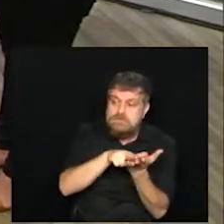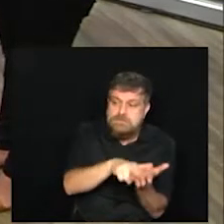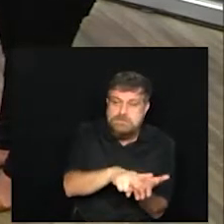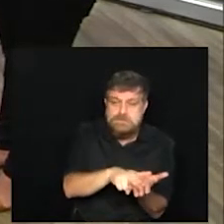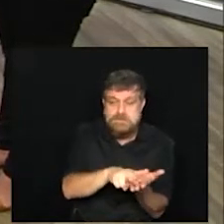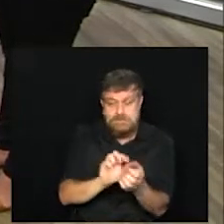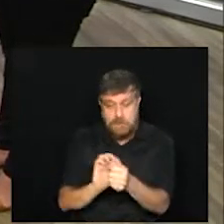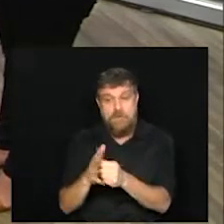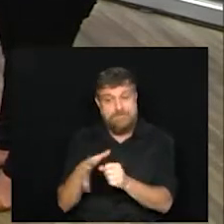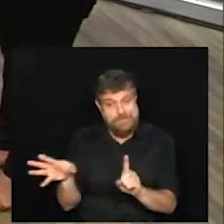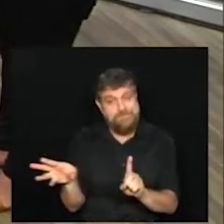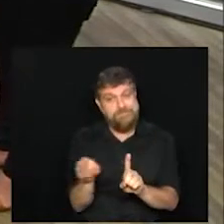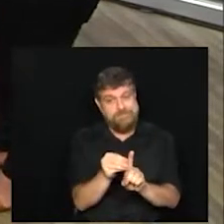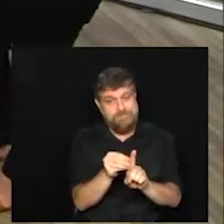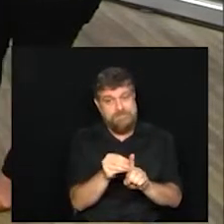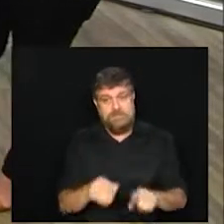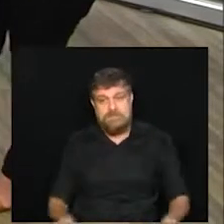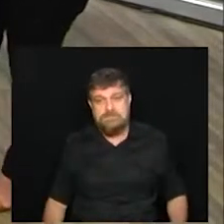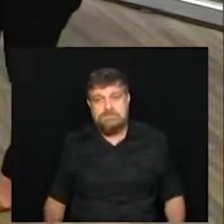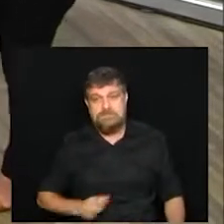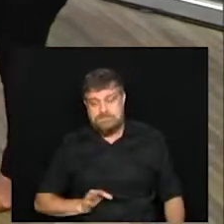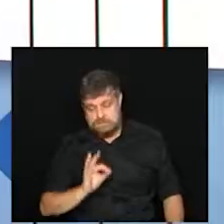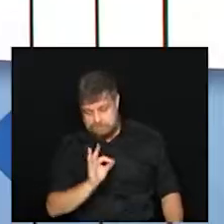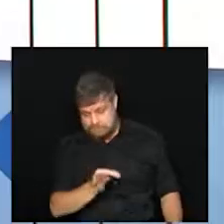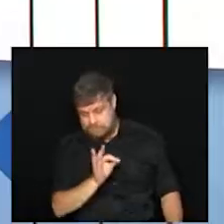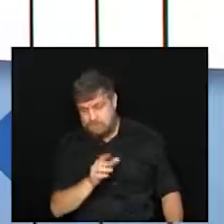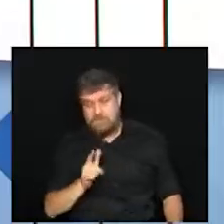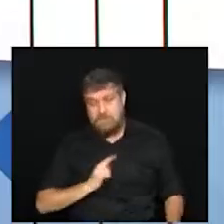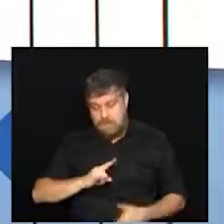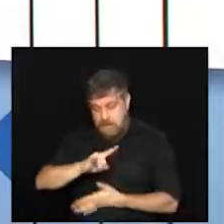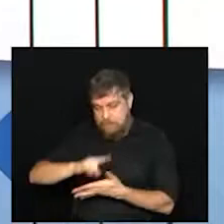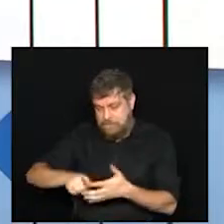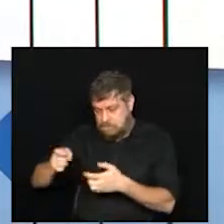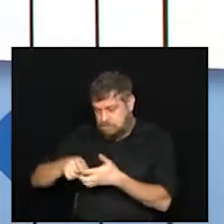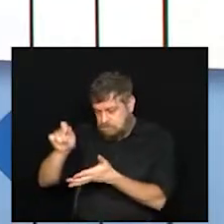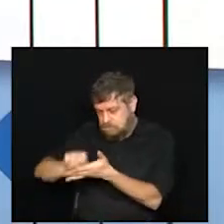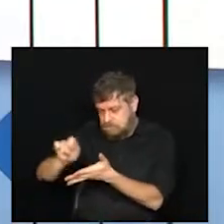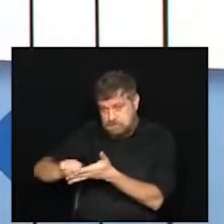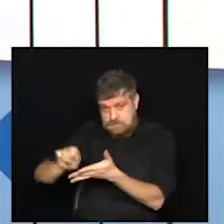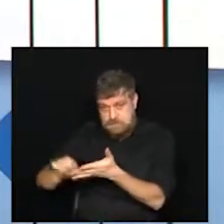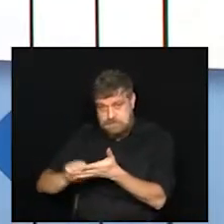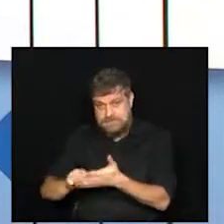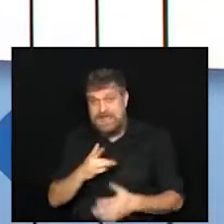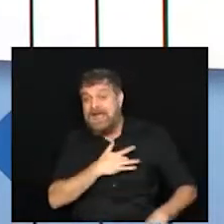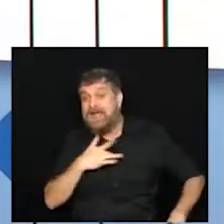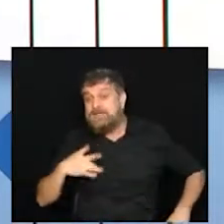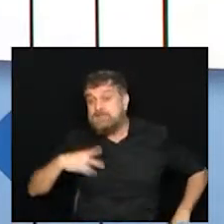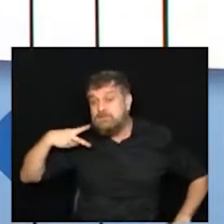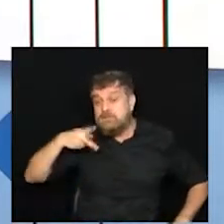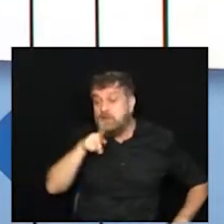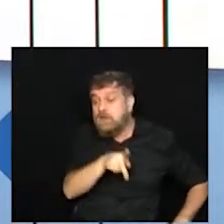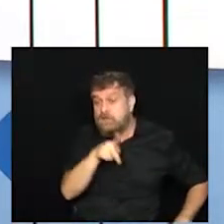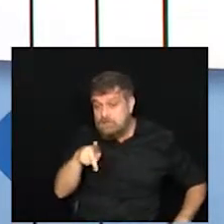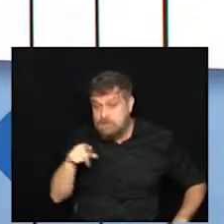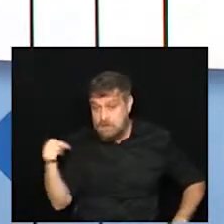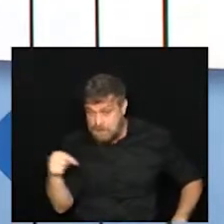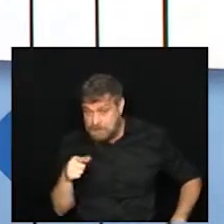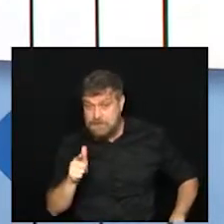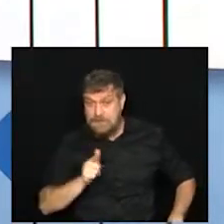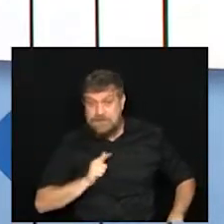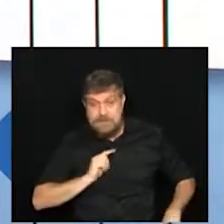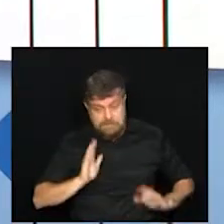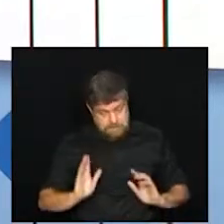com a Covid-19. Sim, de acordo com o último boletim médico do vereador professor Alberto, ele apresentou